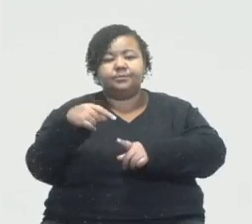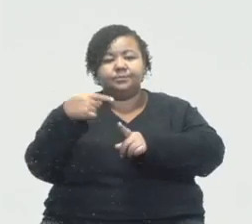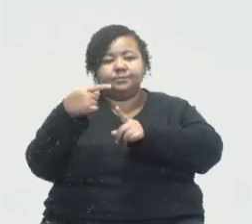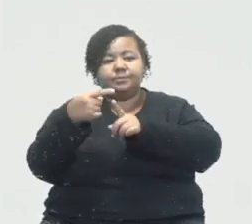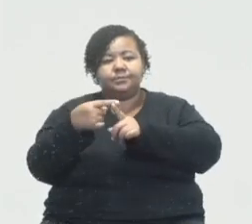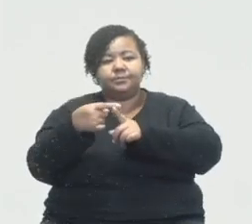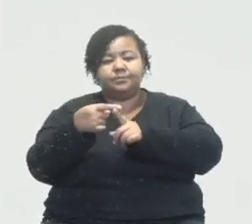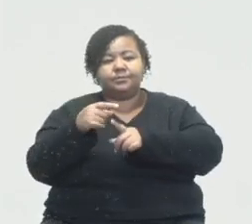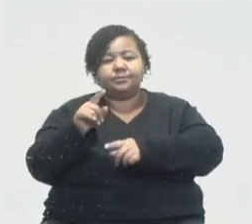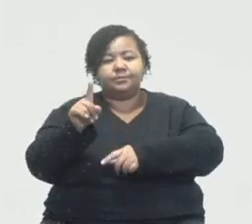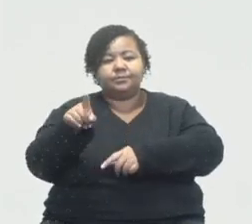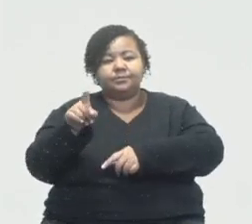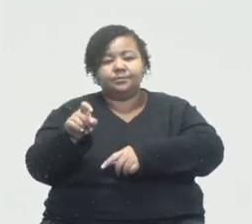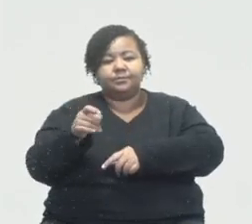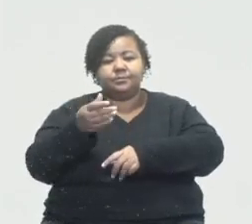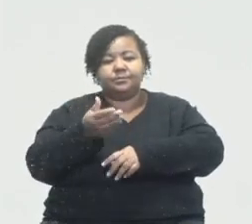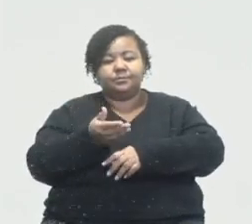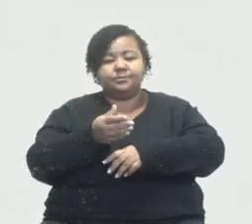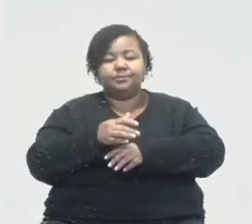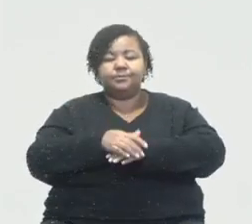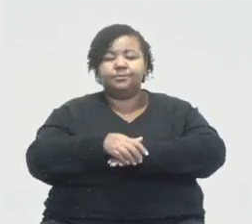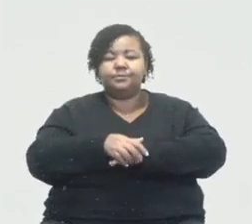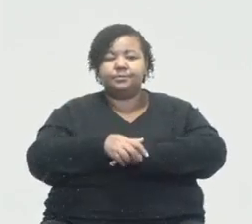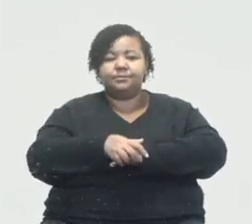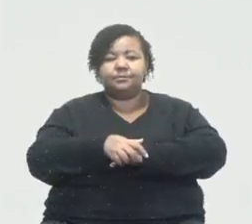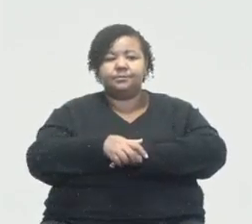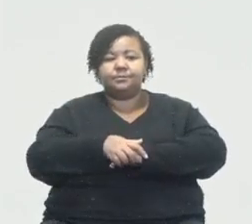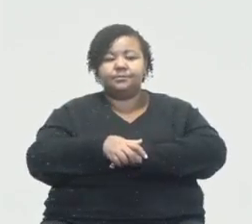mais x,